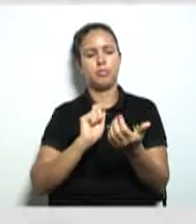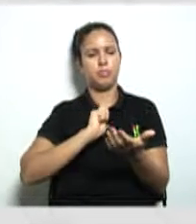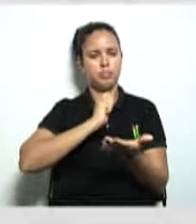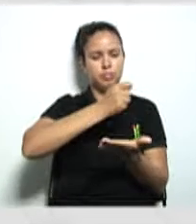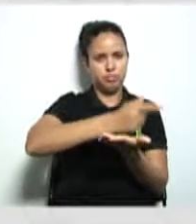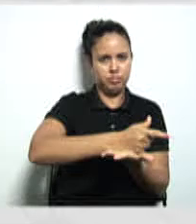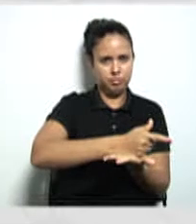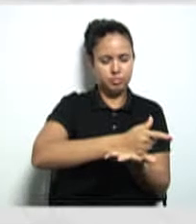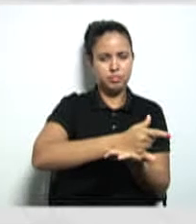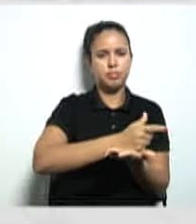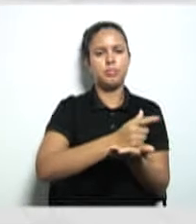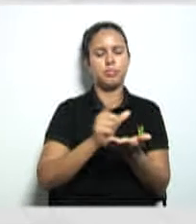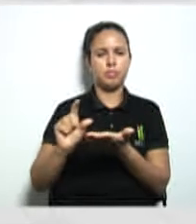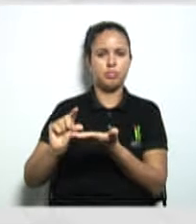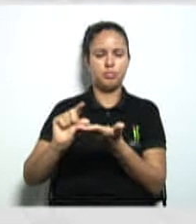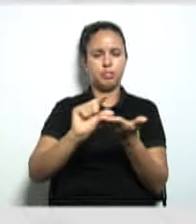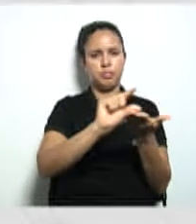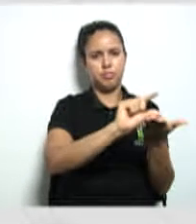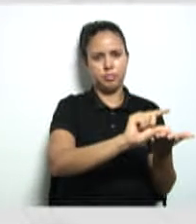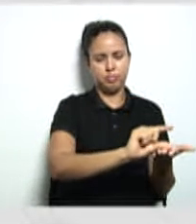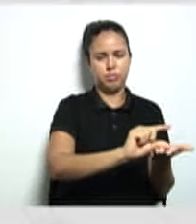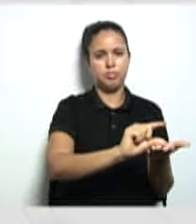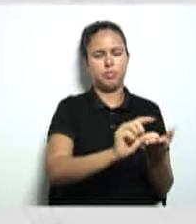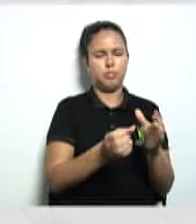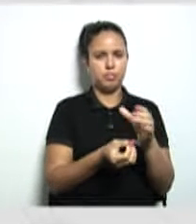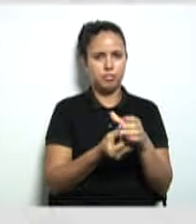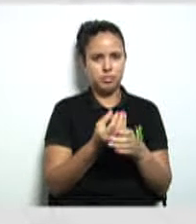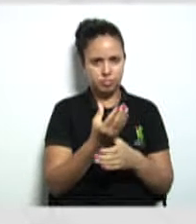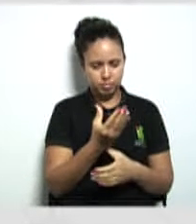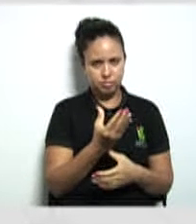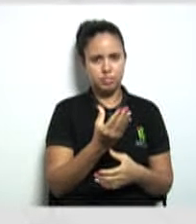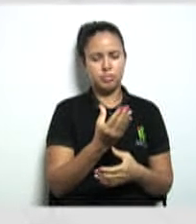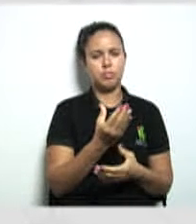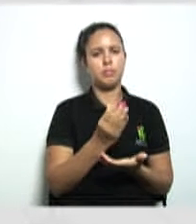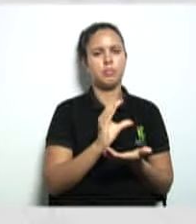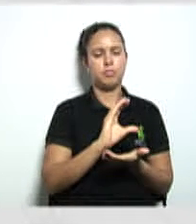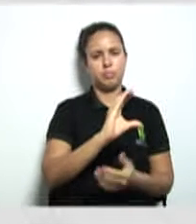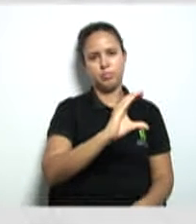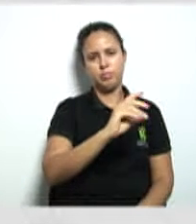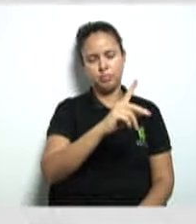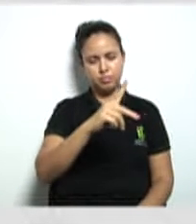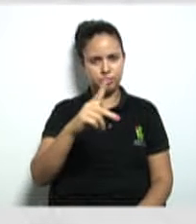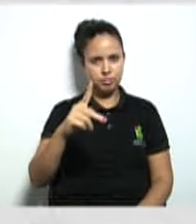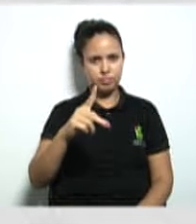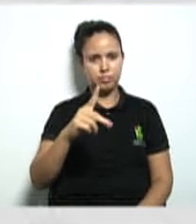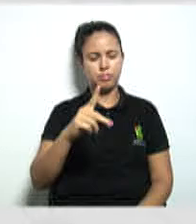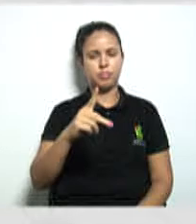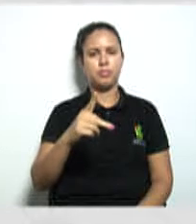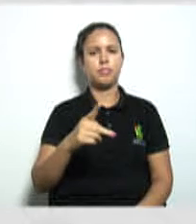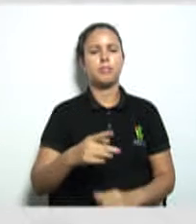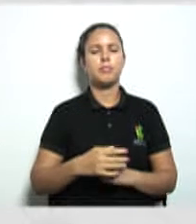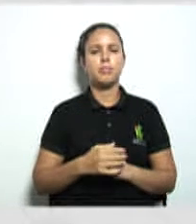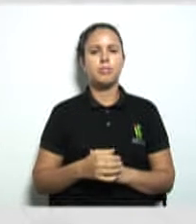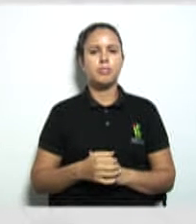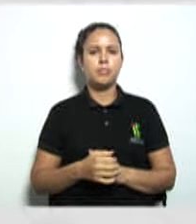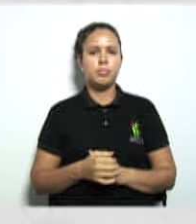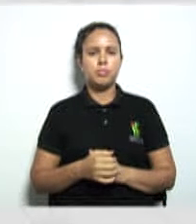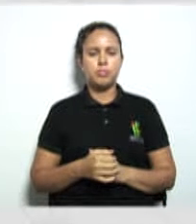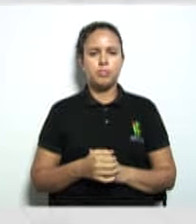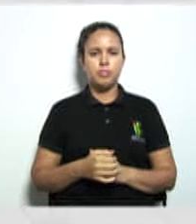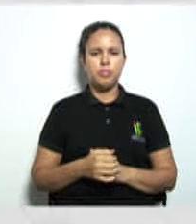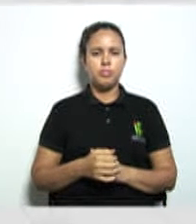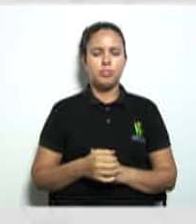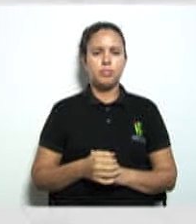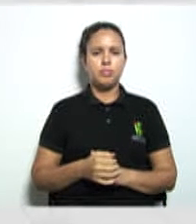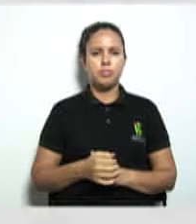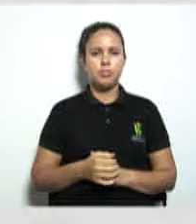pago naquele momento da constituição da cooperativa, como condição da